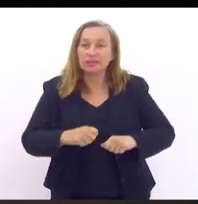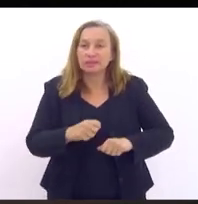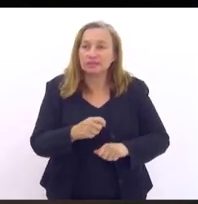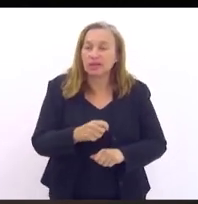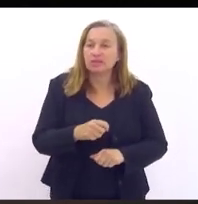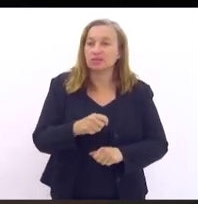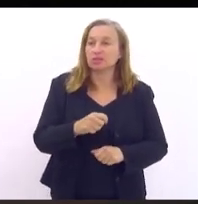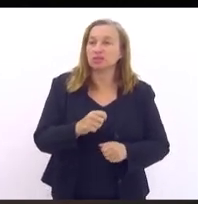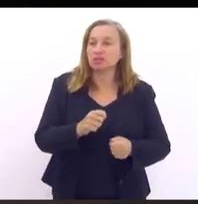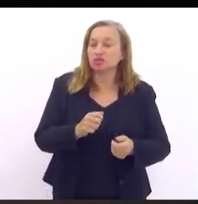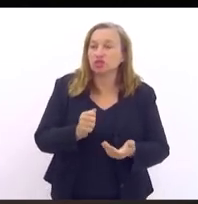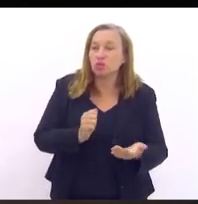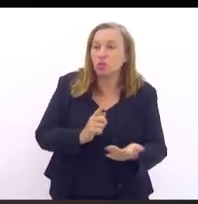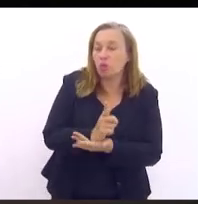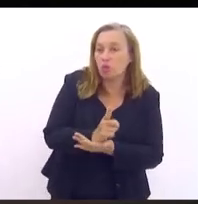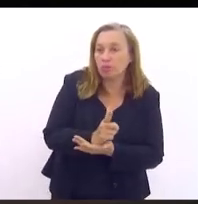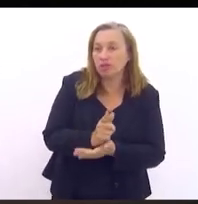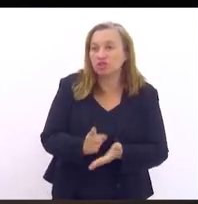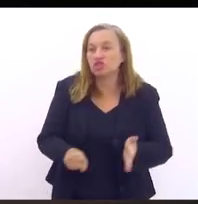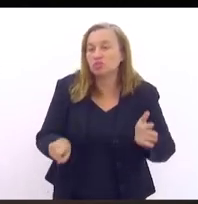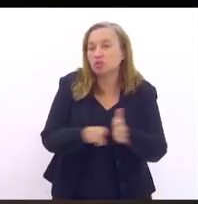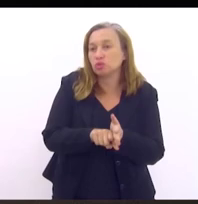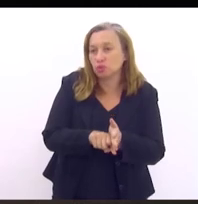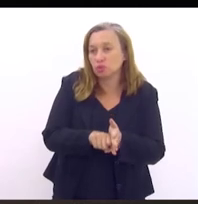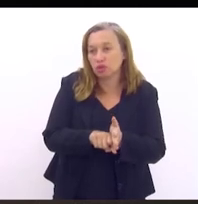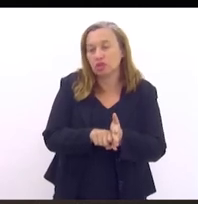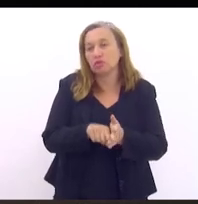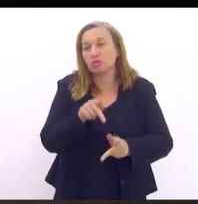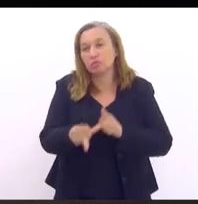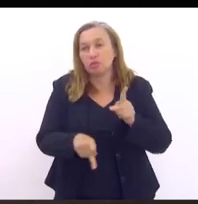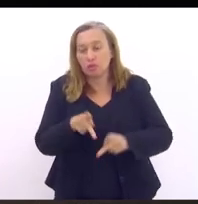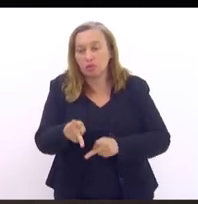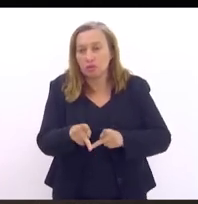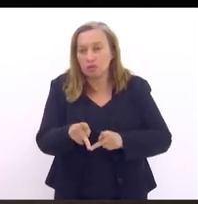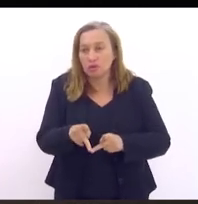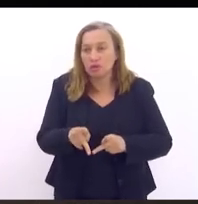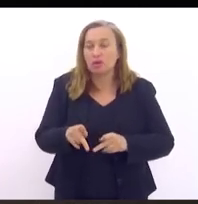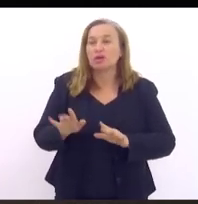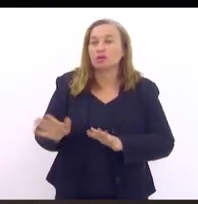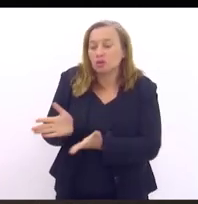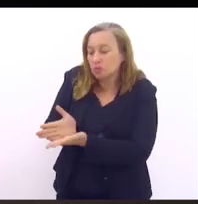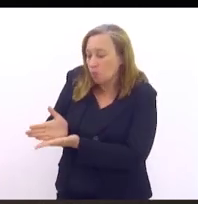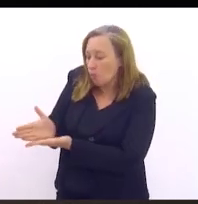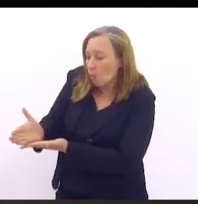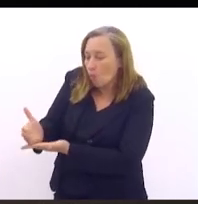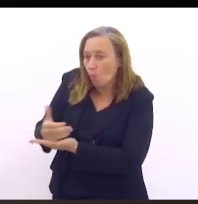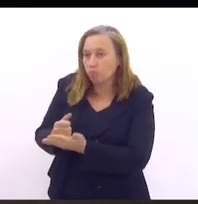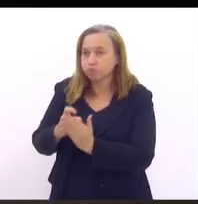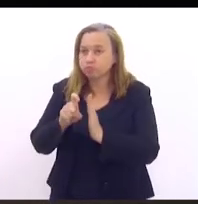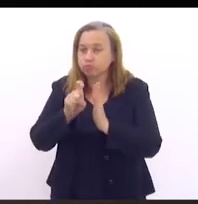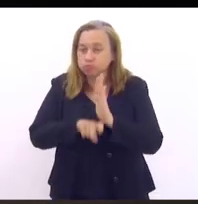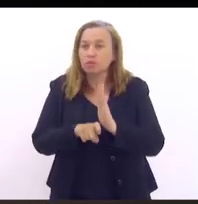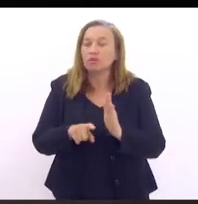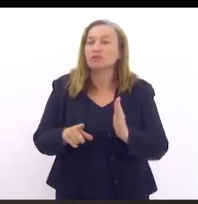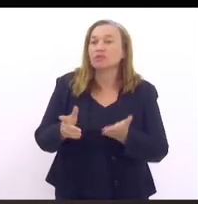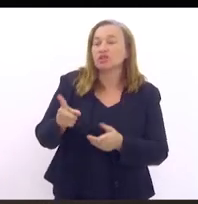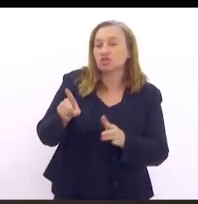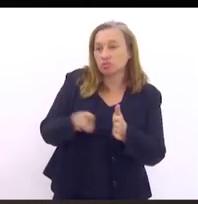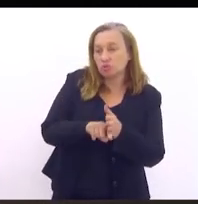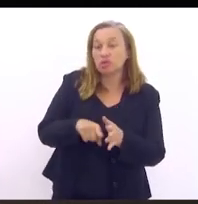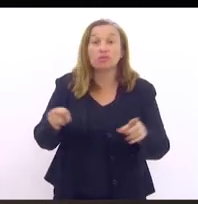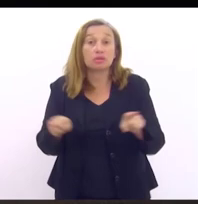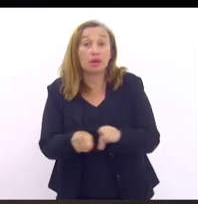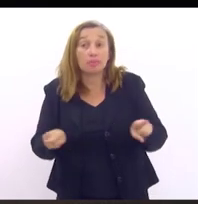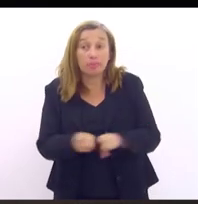da população fluminense diminui, a capacidade contributiva em cima desse consumo vai diminuir também.